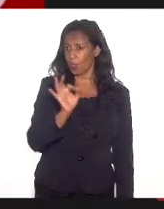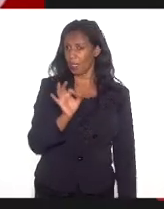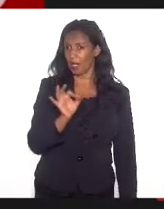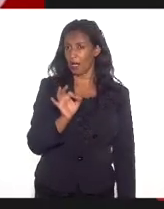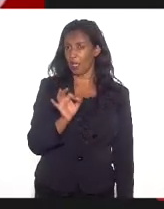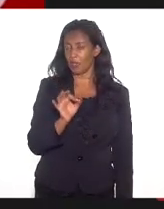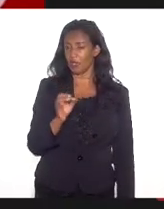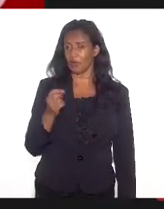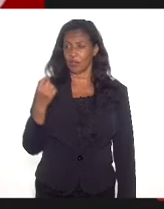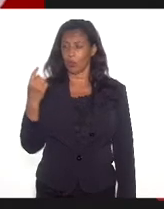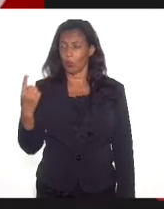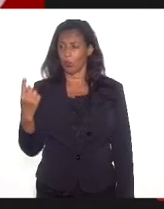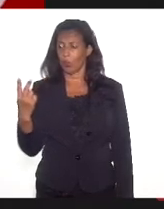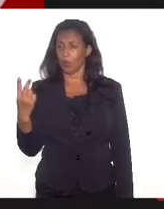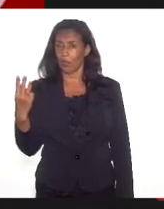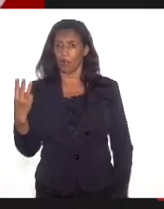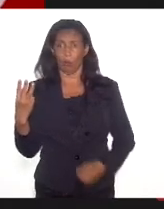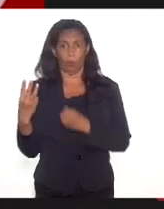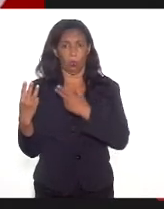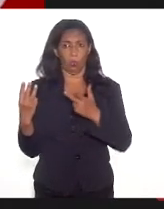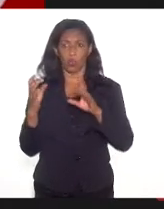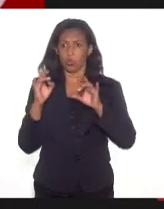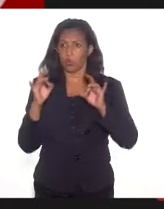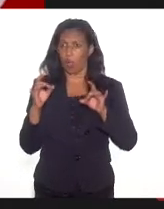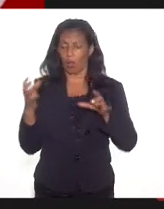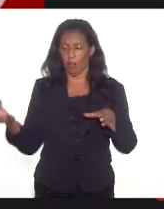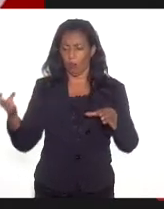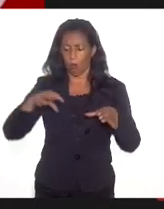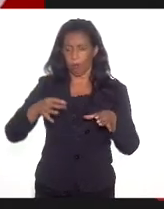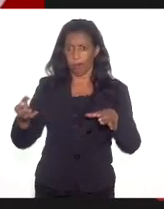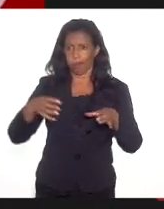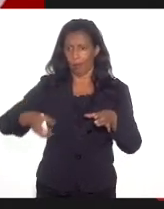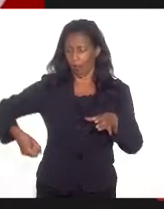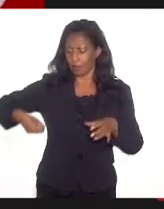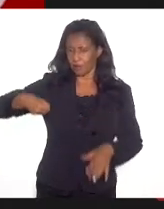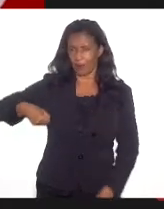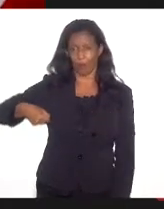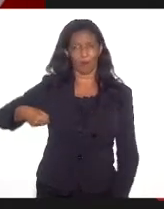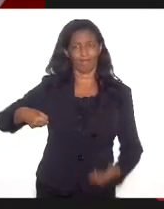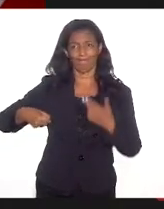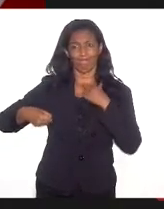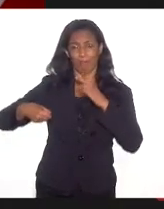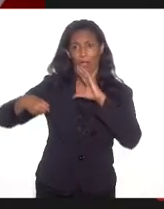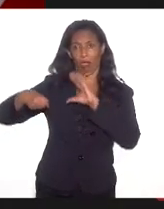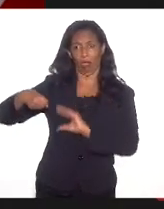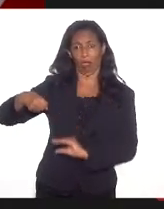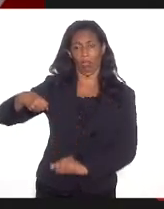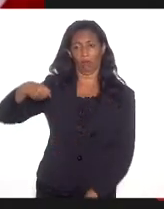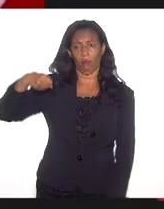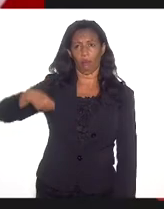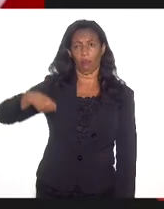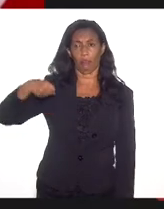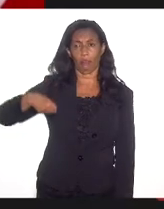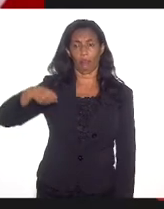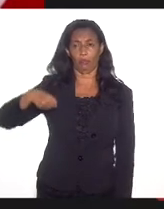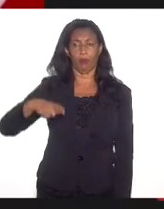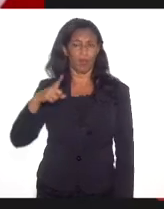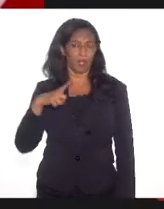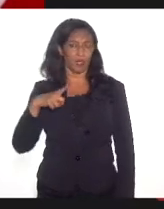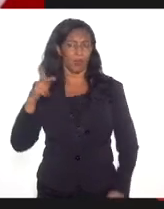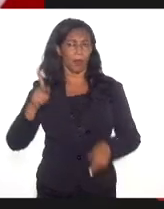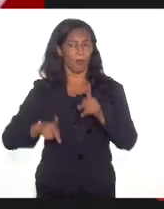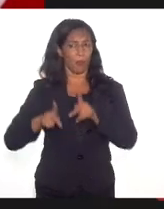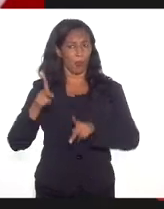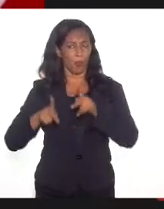três itens só né você não consegue nem encher uma sacola e aí a gente tem né cada vez mais uma população que não tem